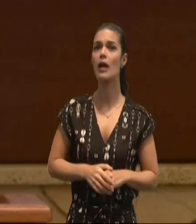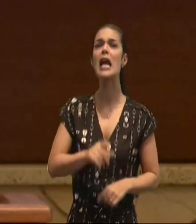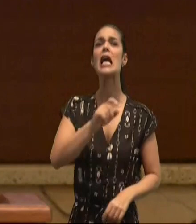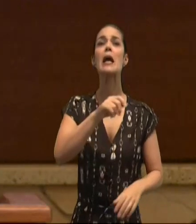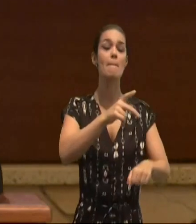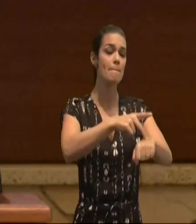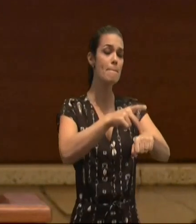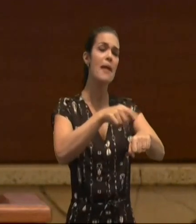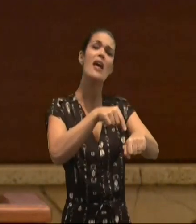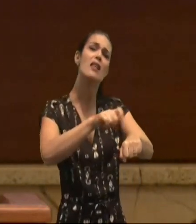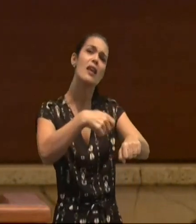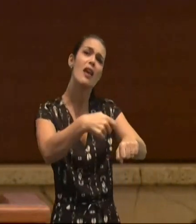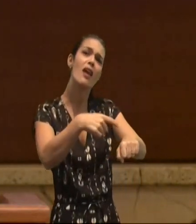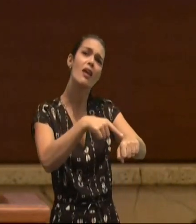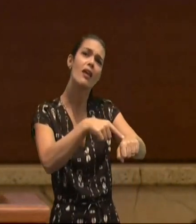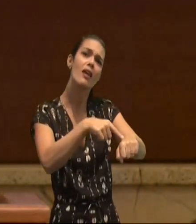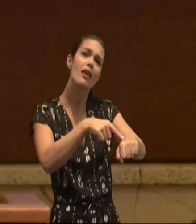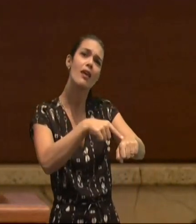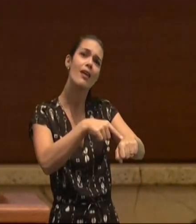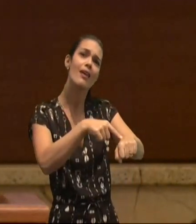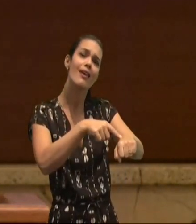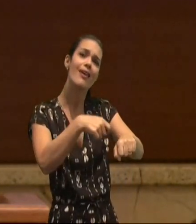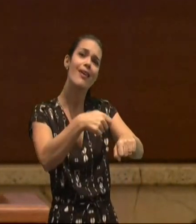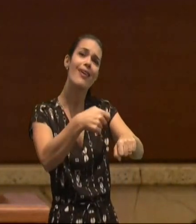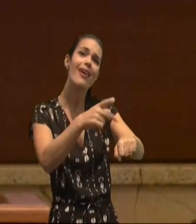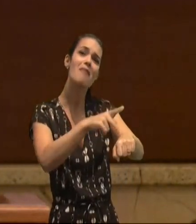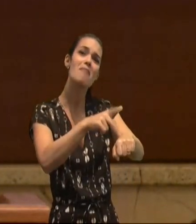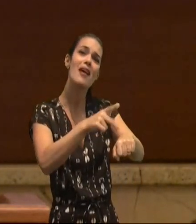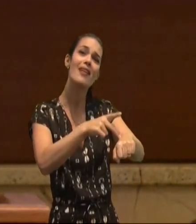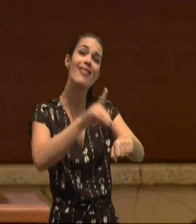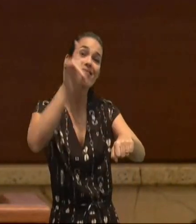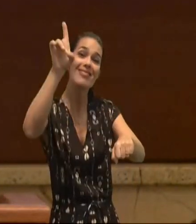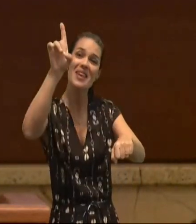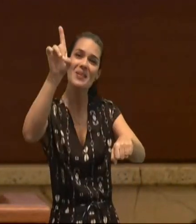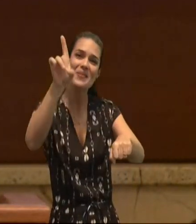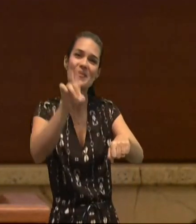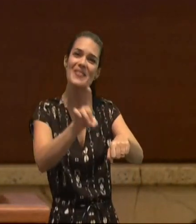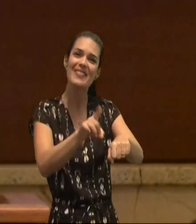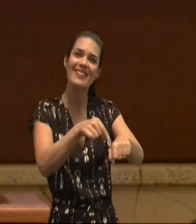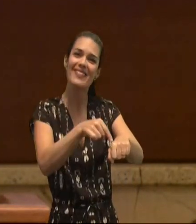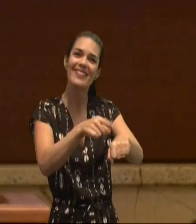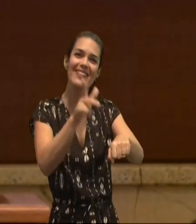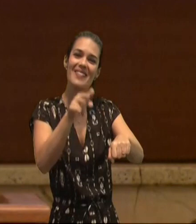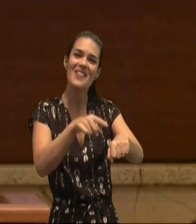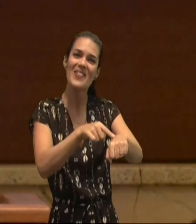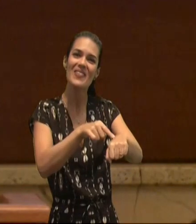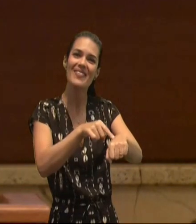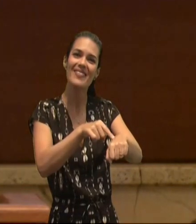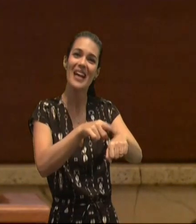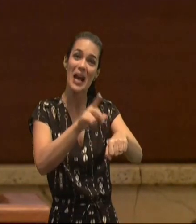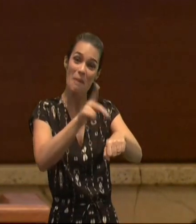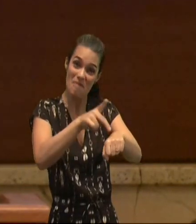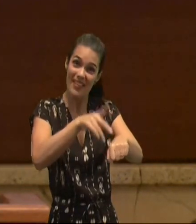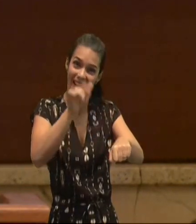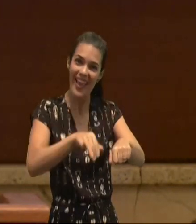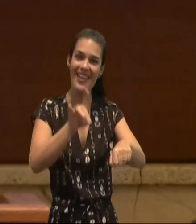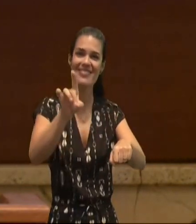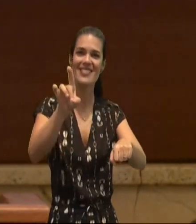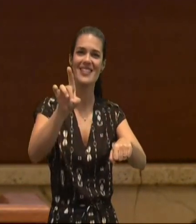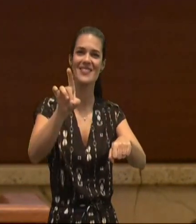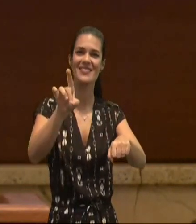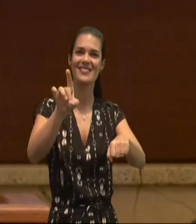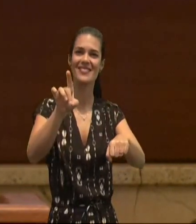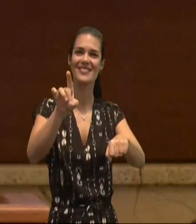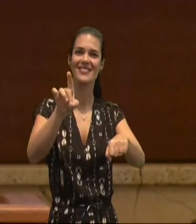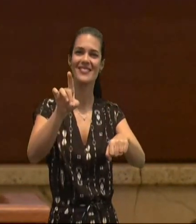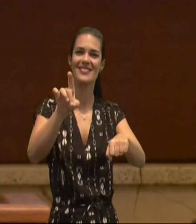rocha. Pois quem é Deus além do Senhor? E quem é a rocha senão o nosso Deus? Isaías